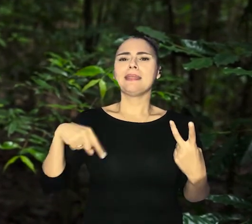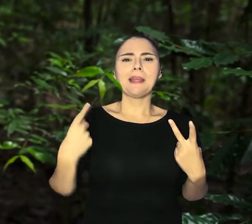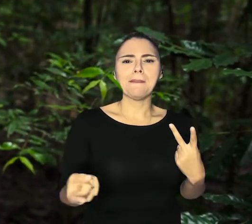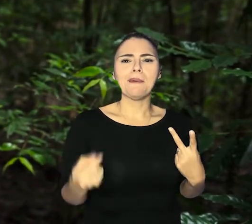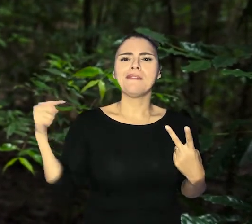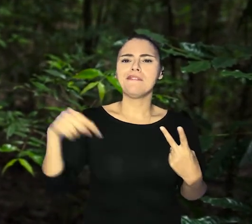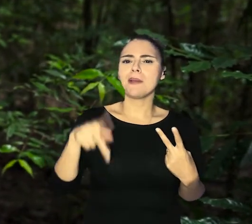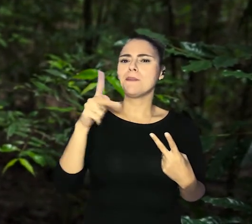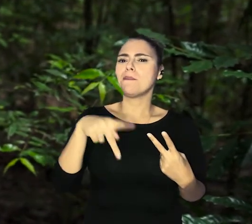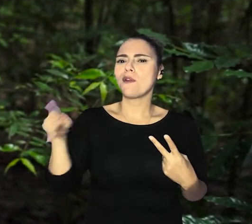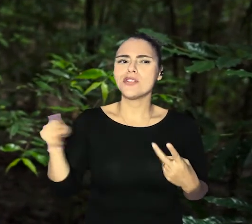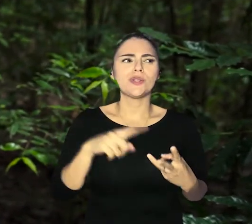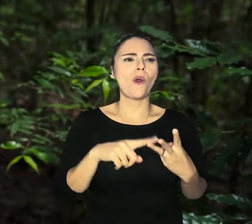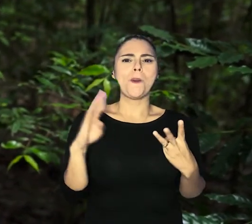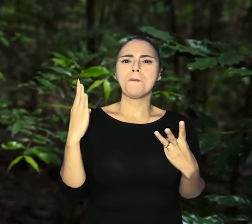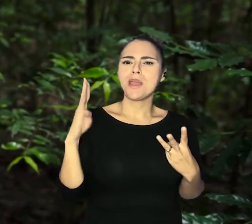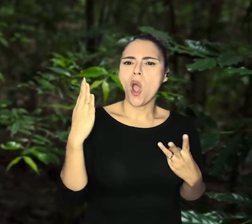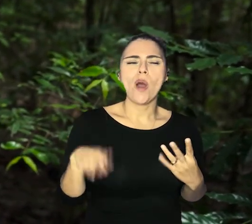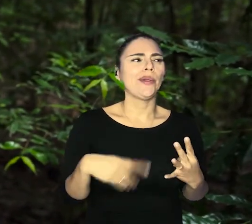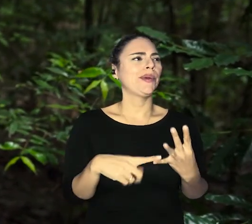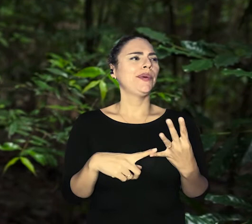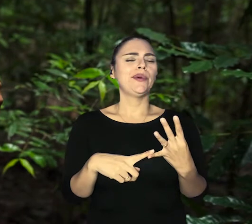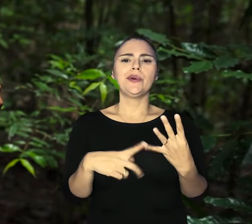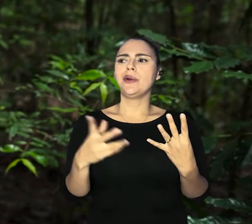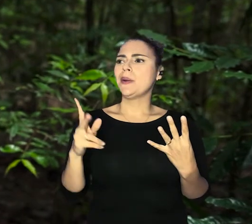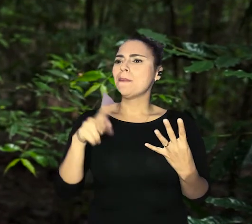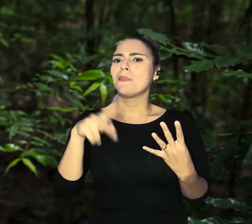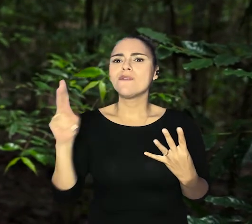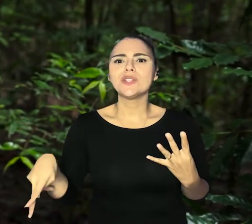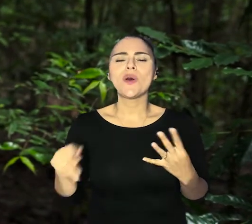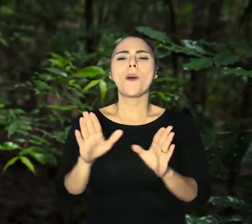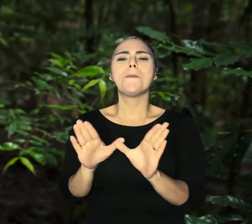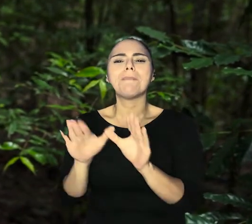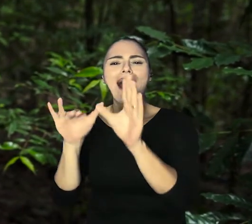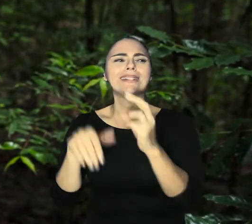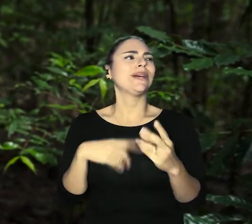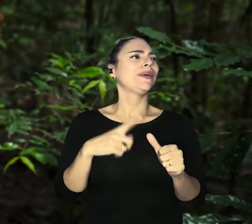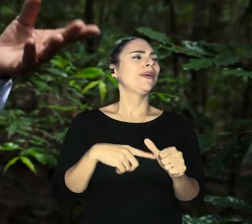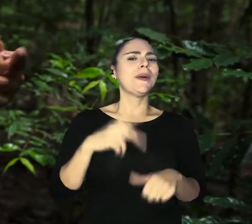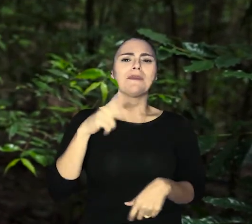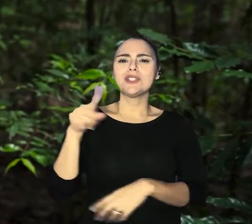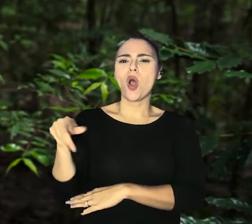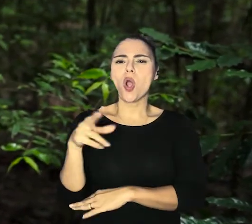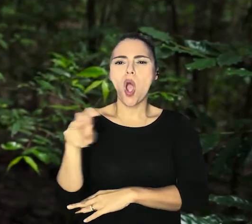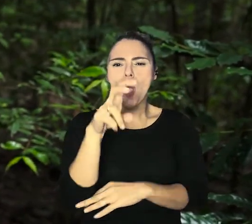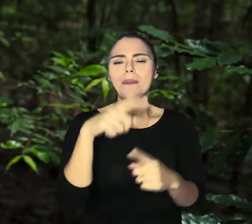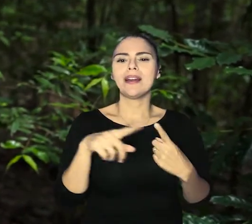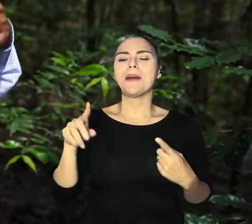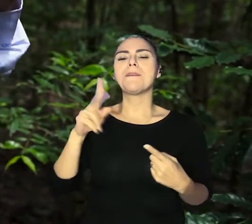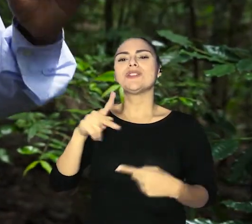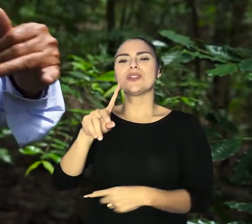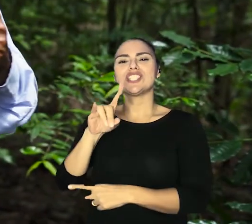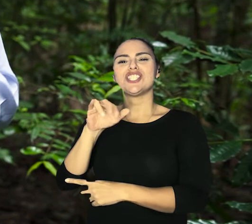Veio professor, veio biólogo, professor de pássaro, a professora das cobras, a professora